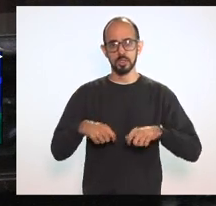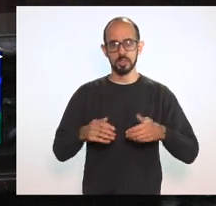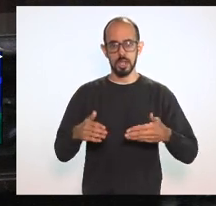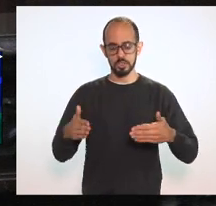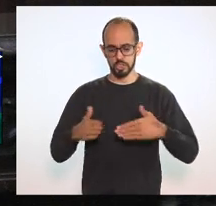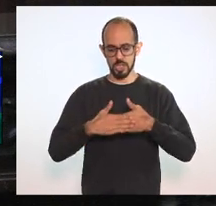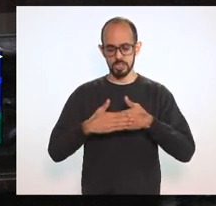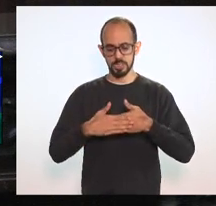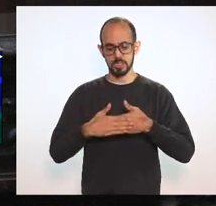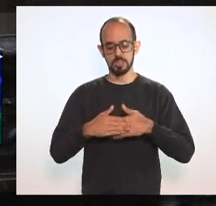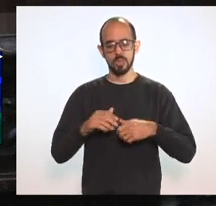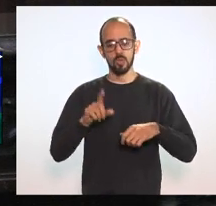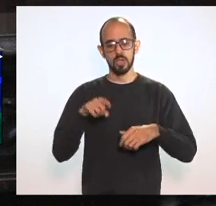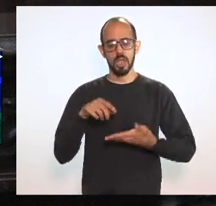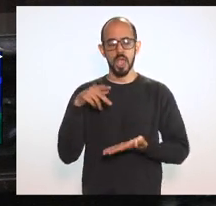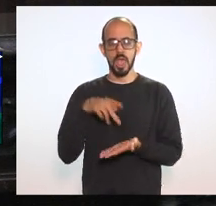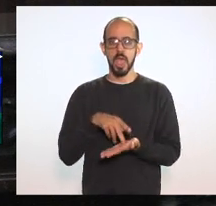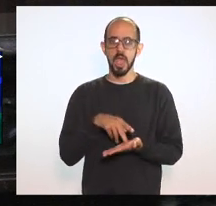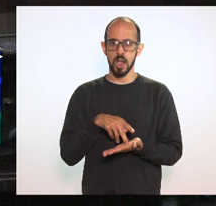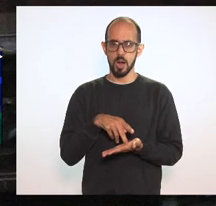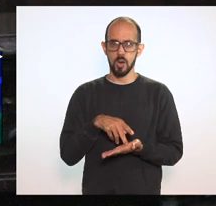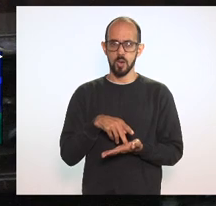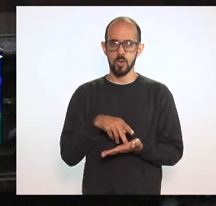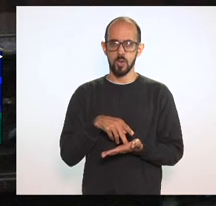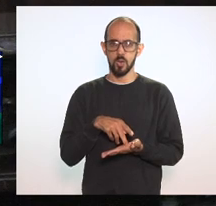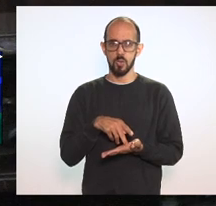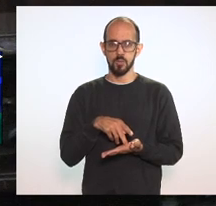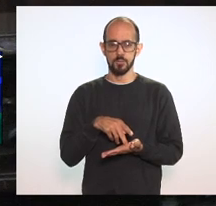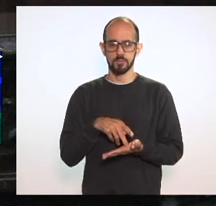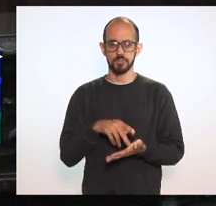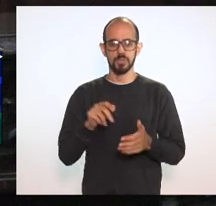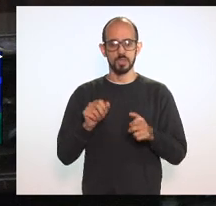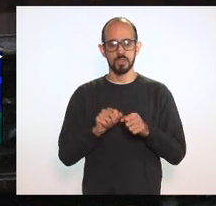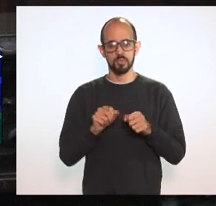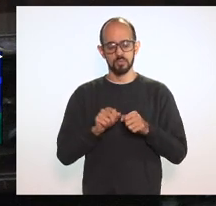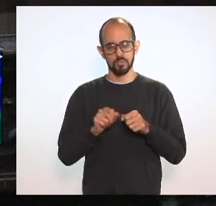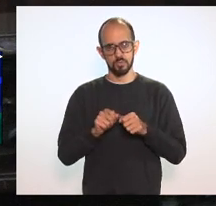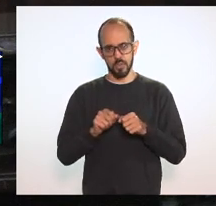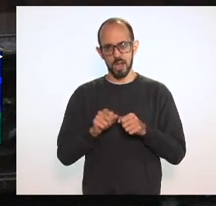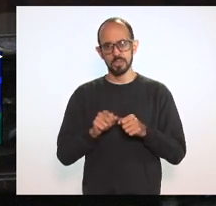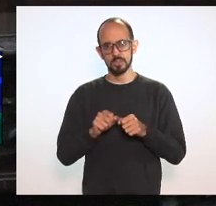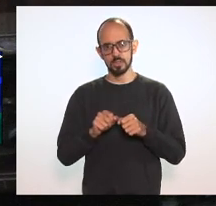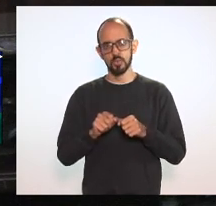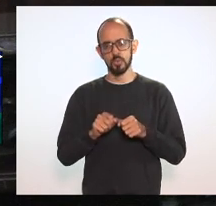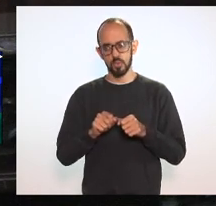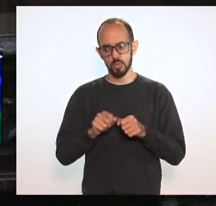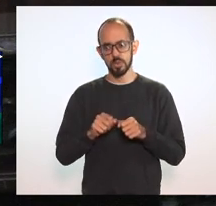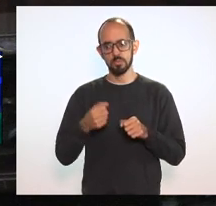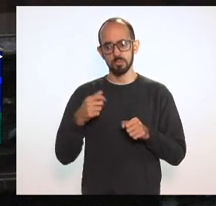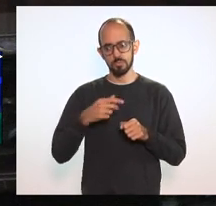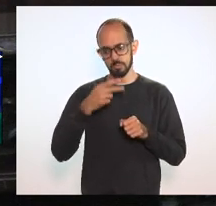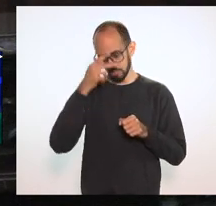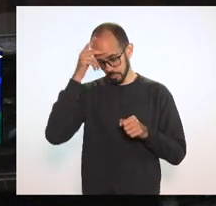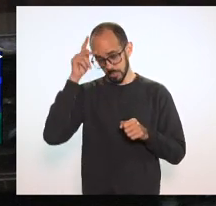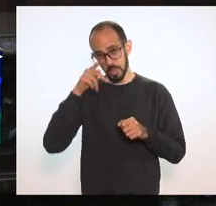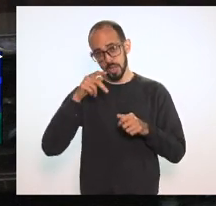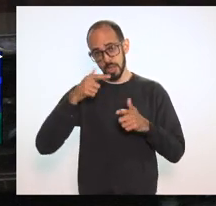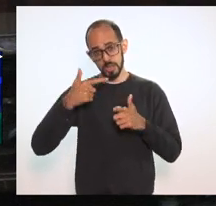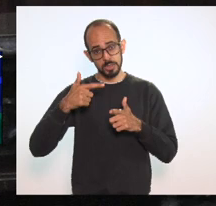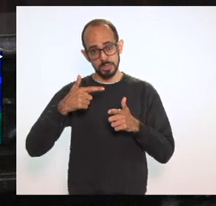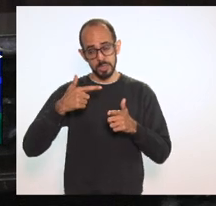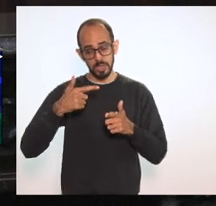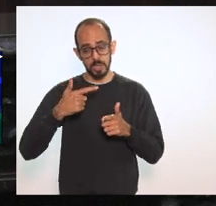restrições que sejam reais e que façam jus a situação de crise sanitária